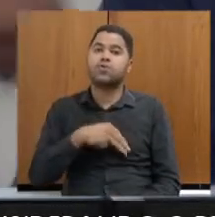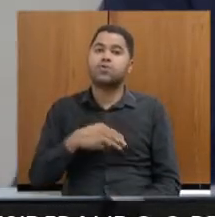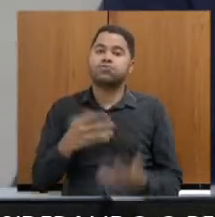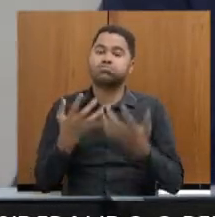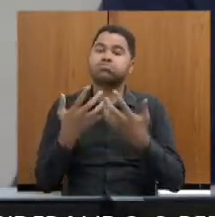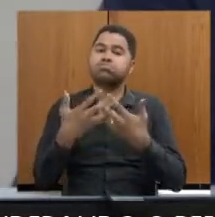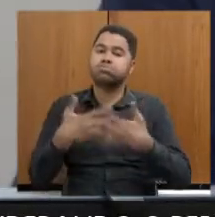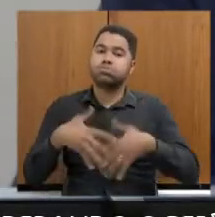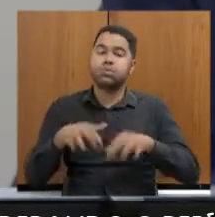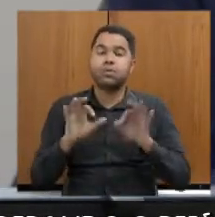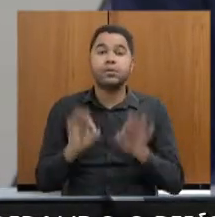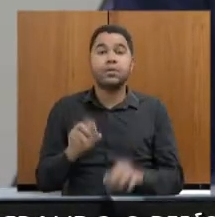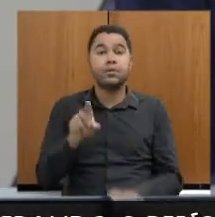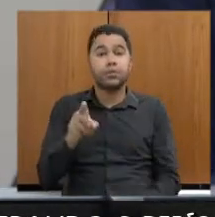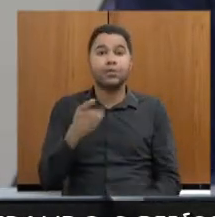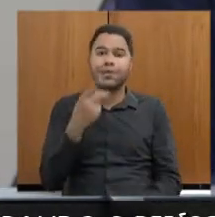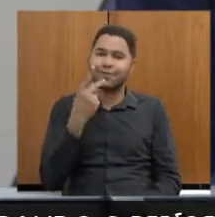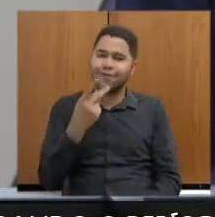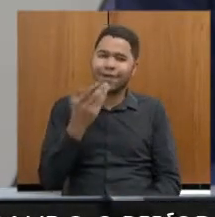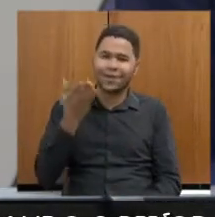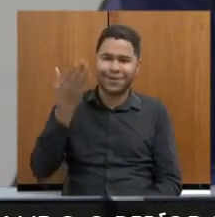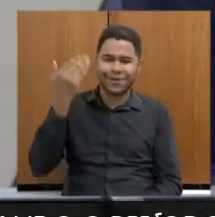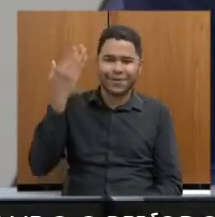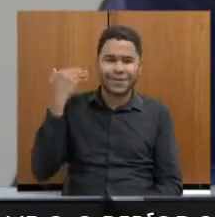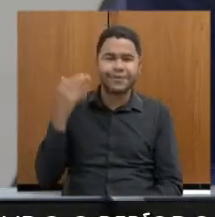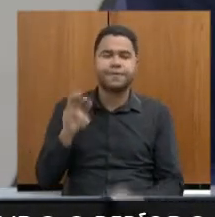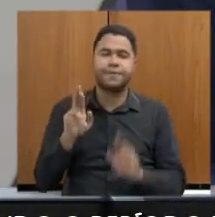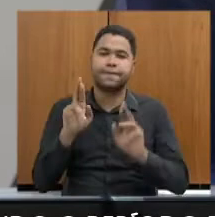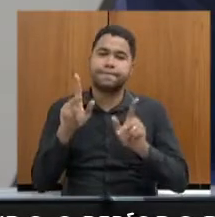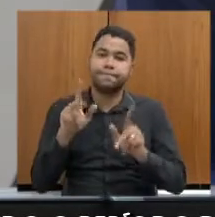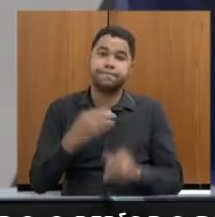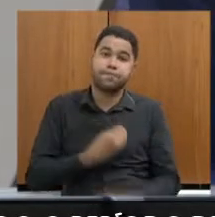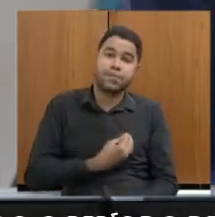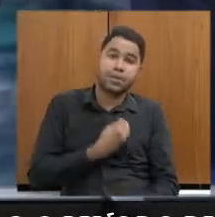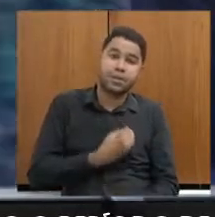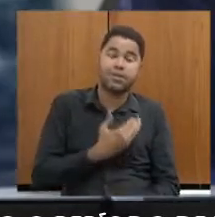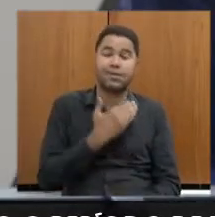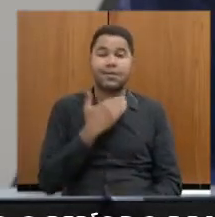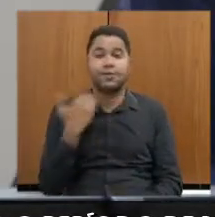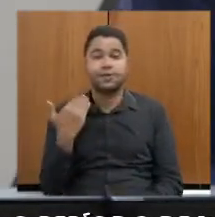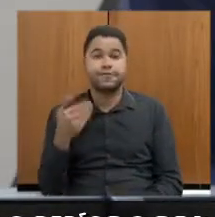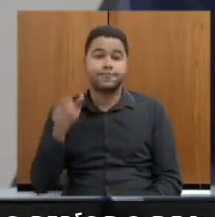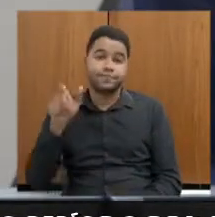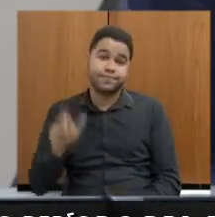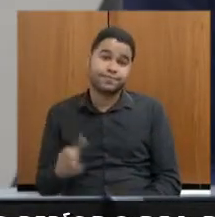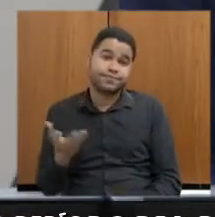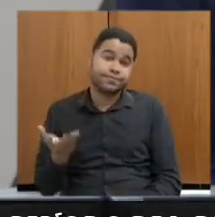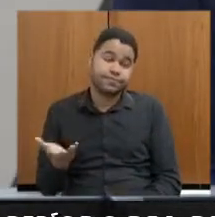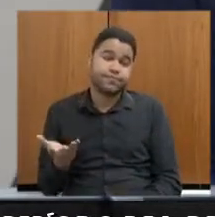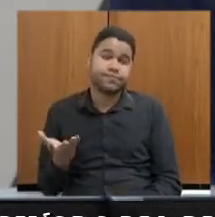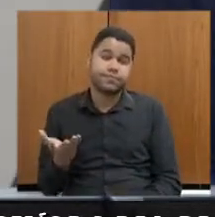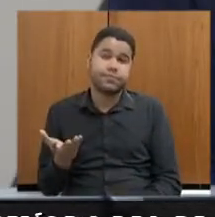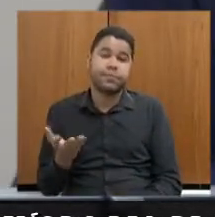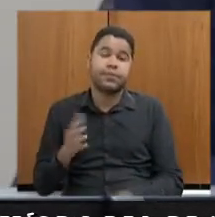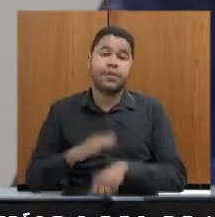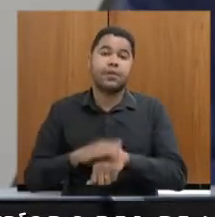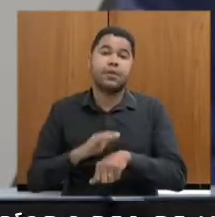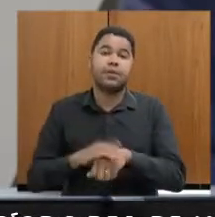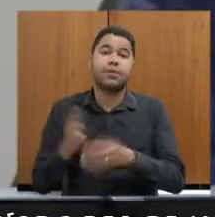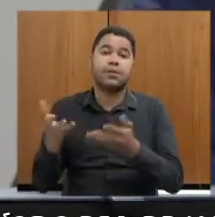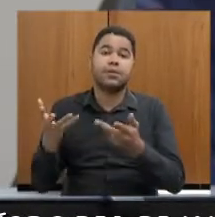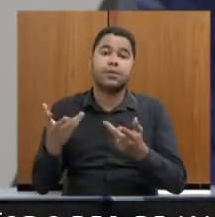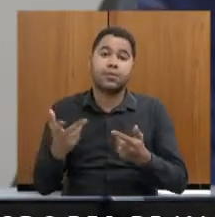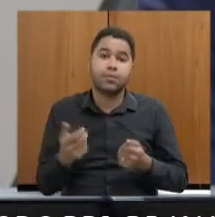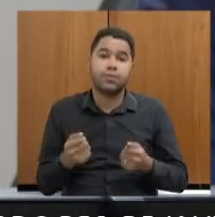e aquilo que você falou a diferença entre a vida EA morte de uma pessoa é pelo atendimento